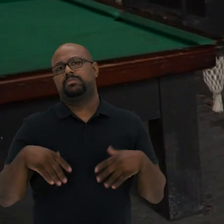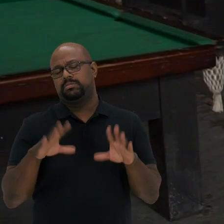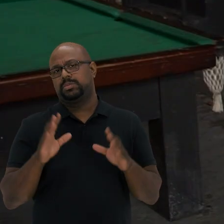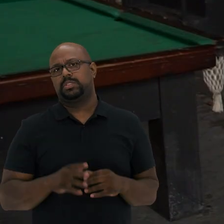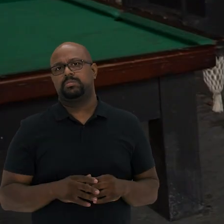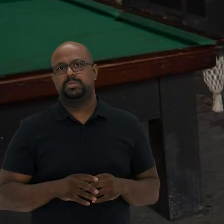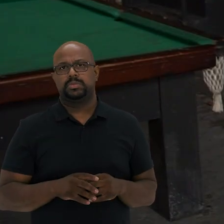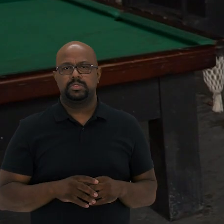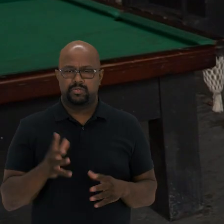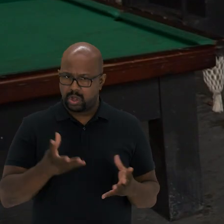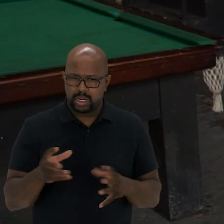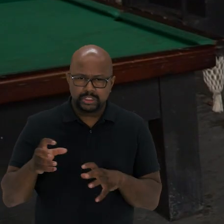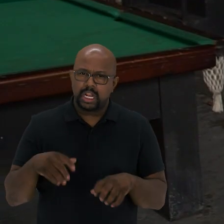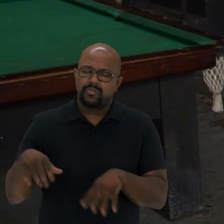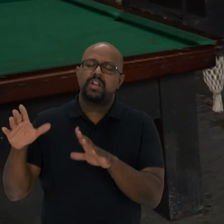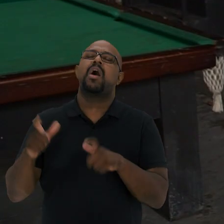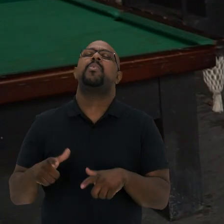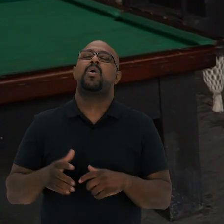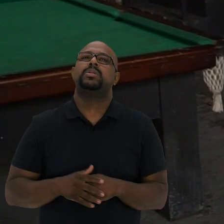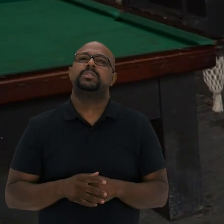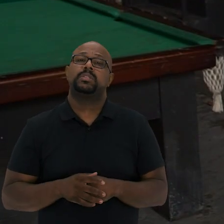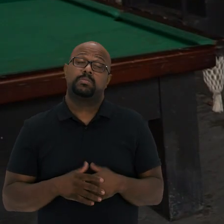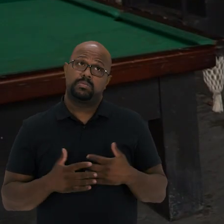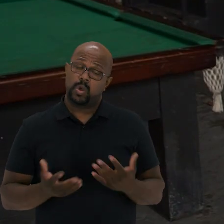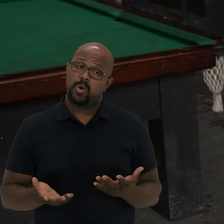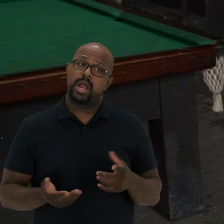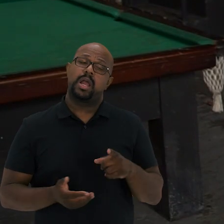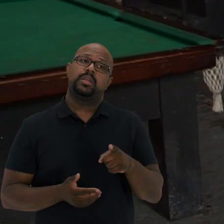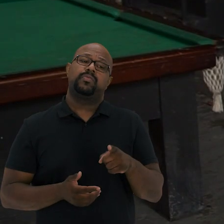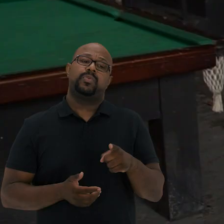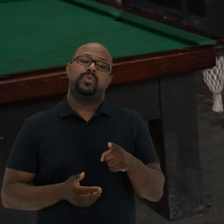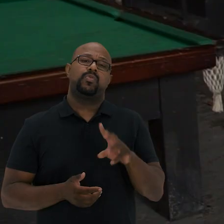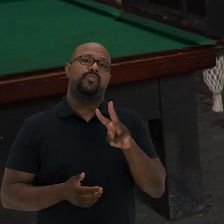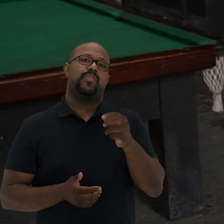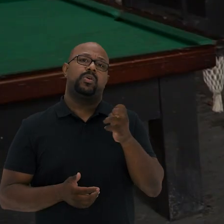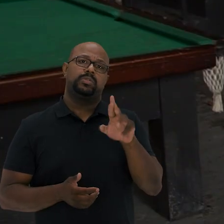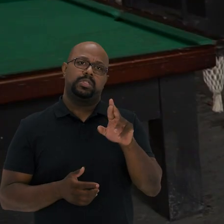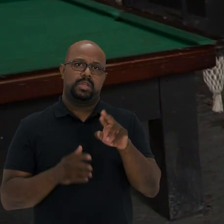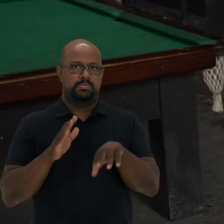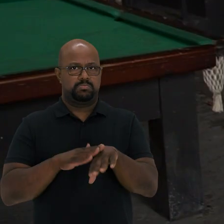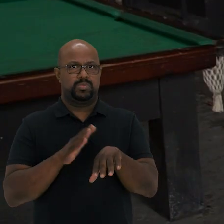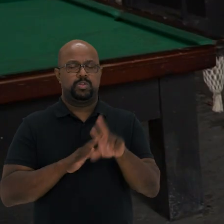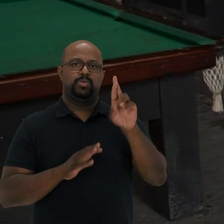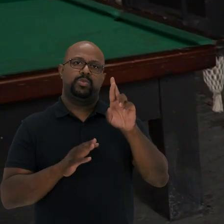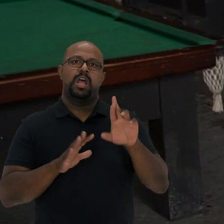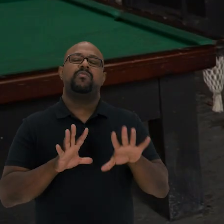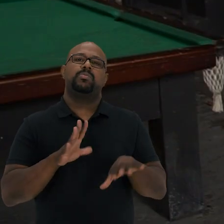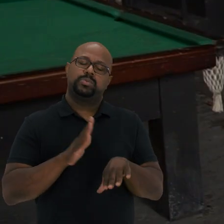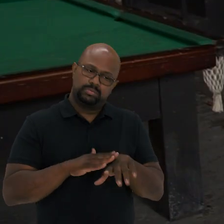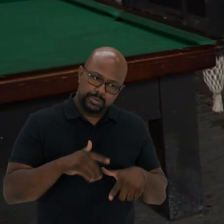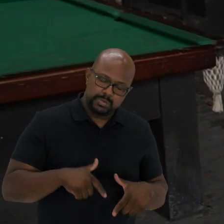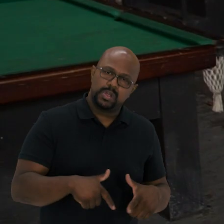tempo. E eles foram retirados, foram levados para onde você está indo? Bom, aí foi o Walter que se encarregou disso,